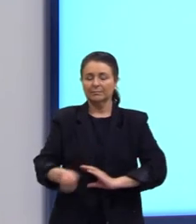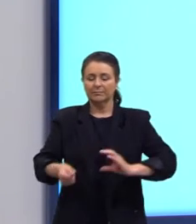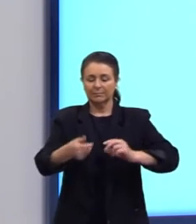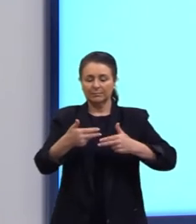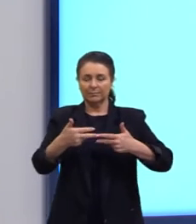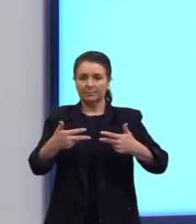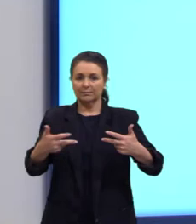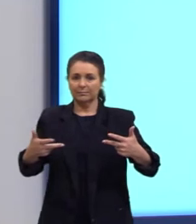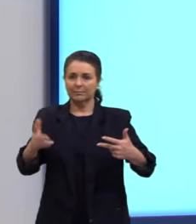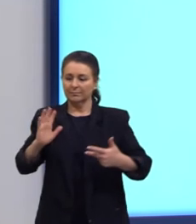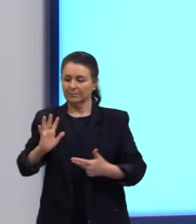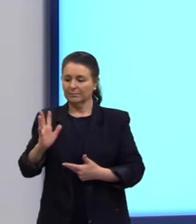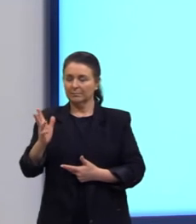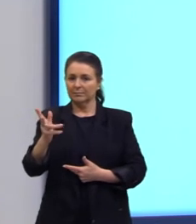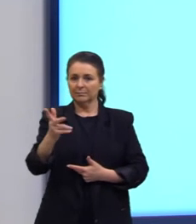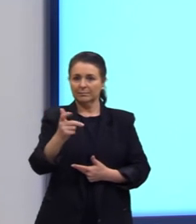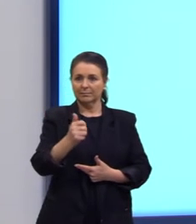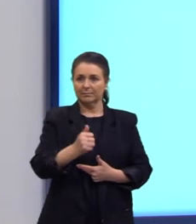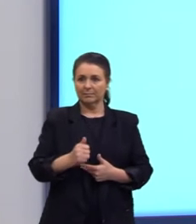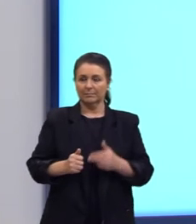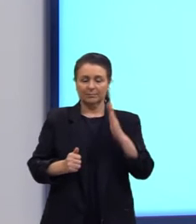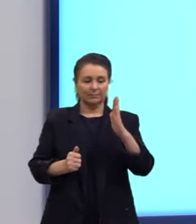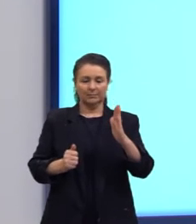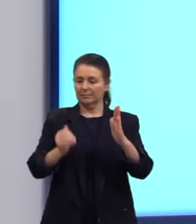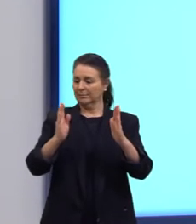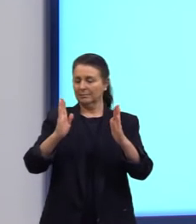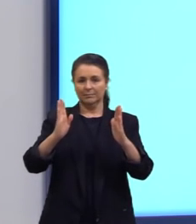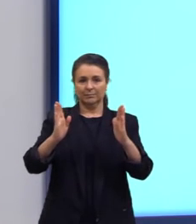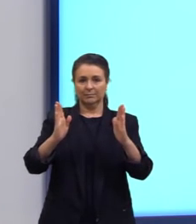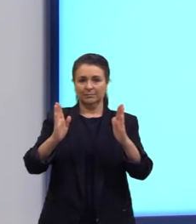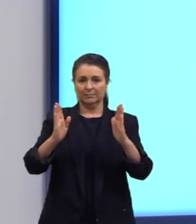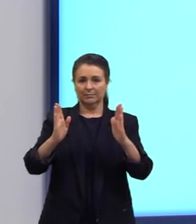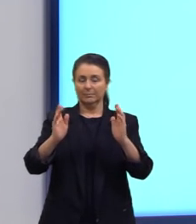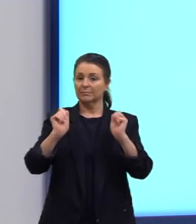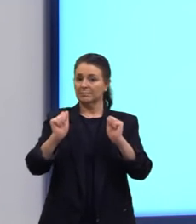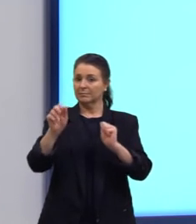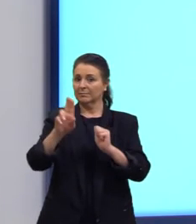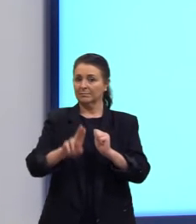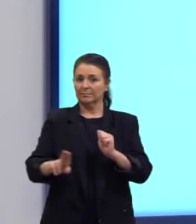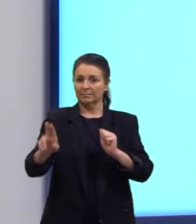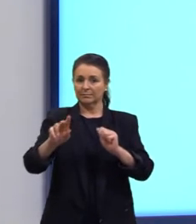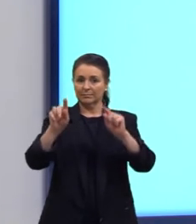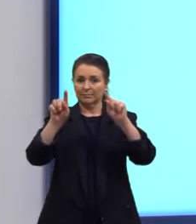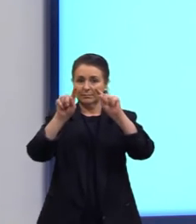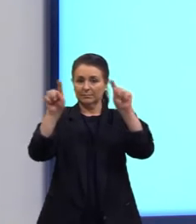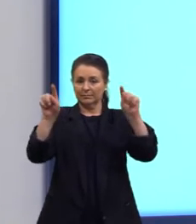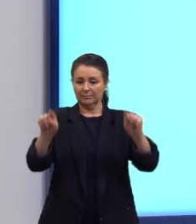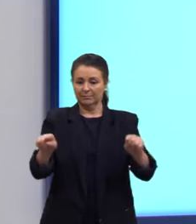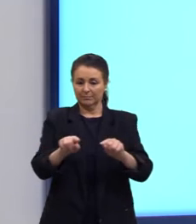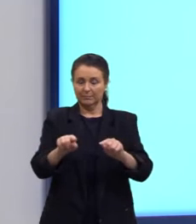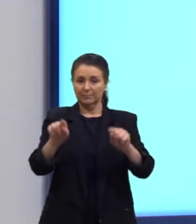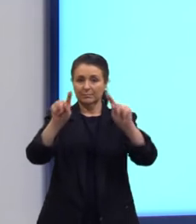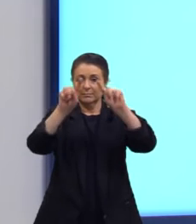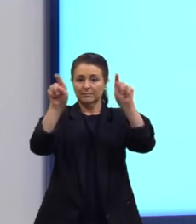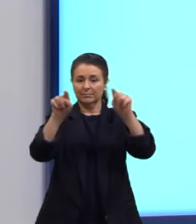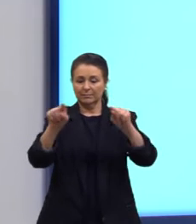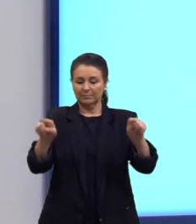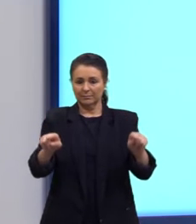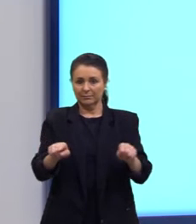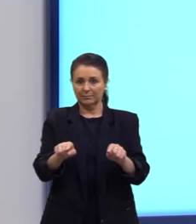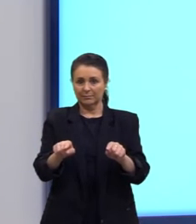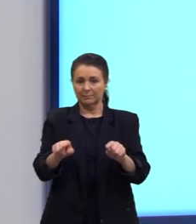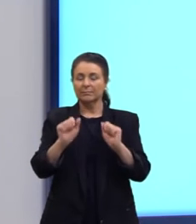elementos né os dados ali entre duas Barrinhas pode ser utilizado colchetes ou parênteses também